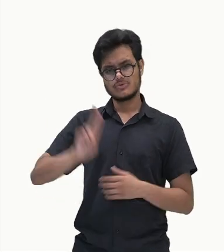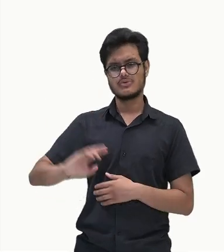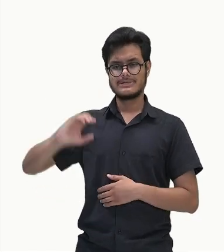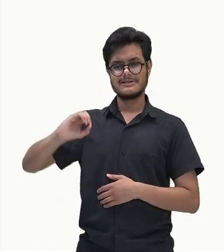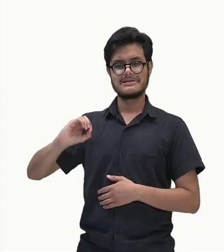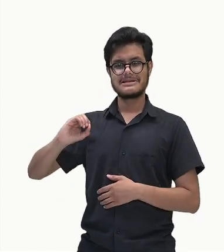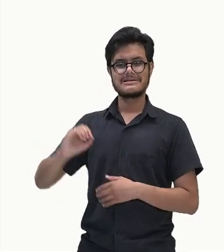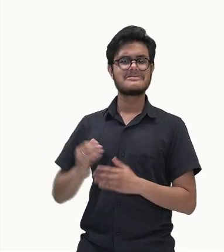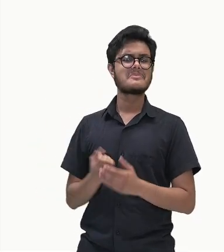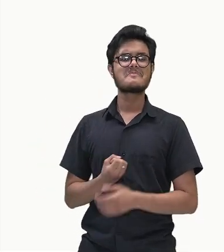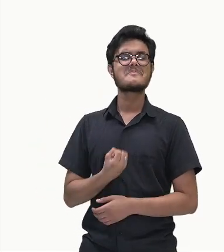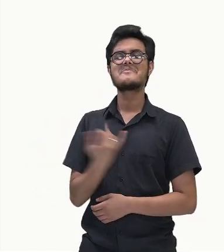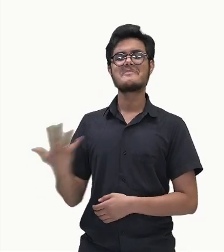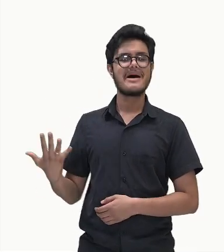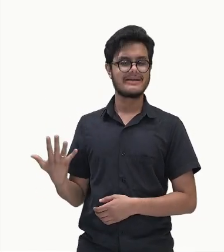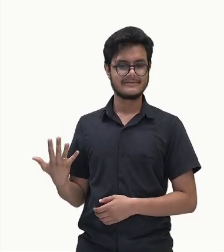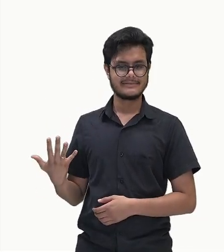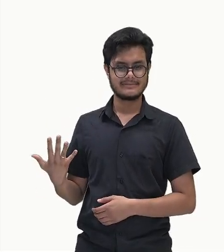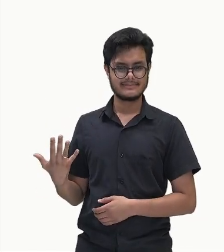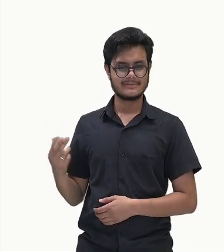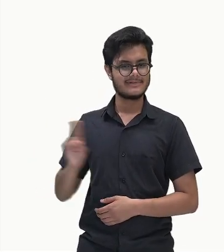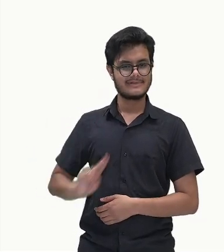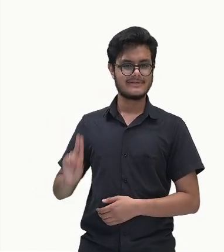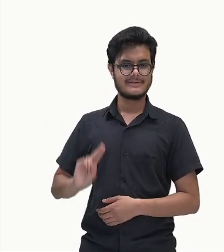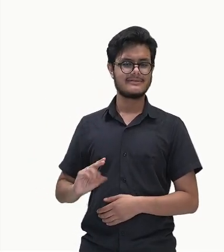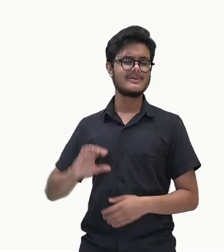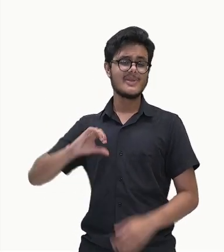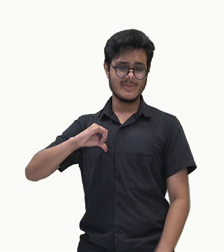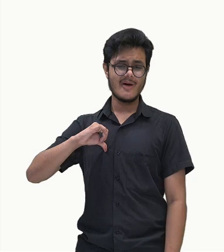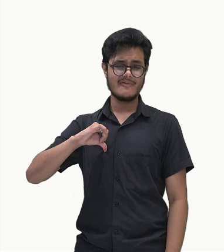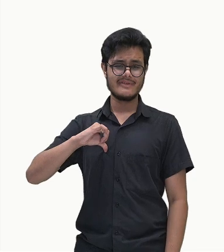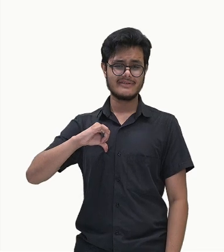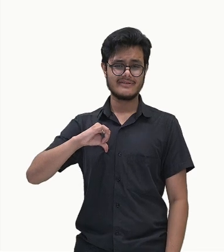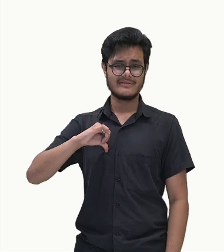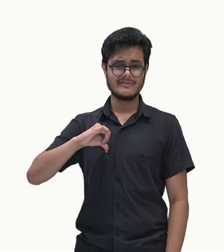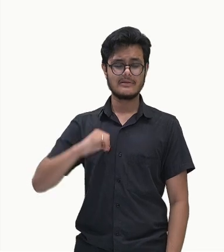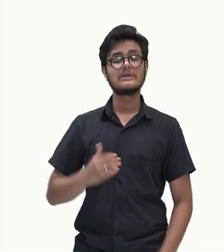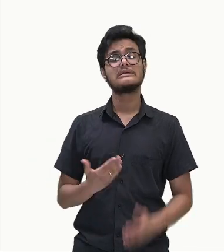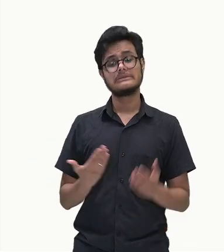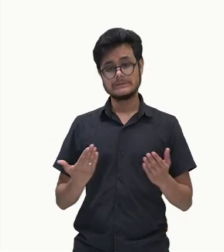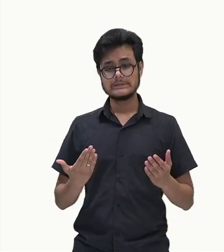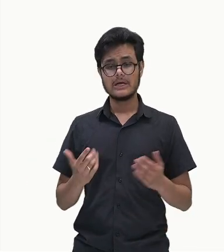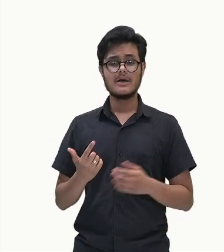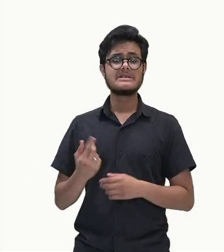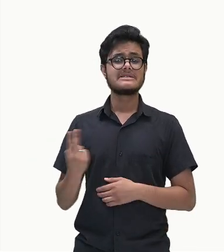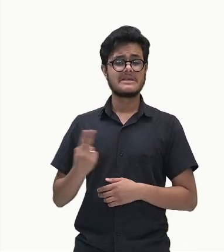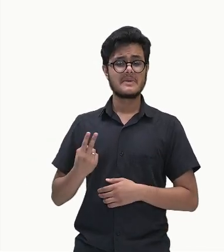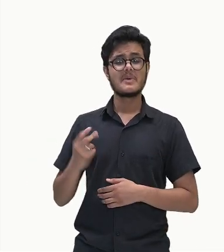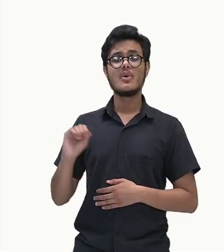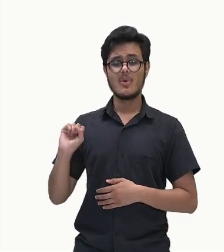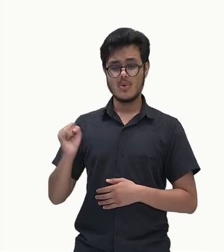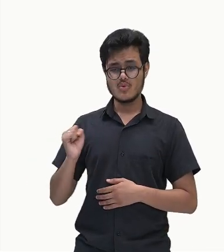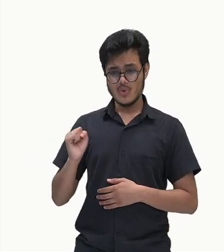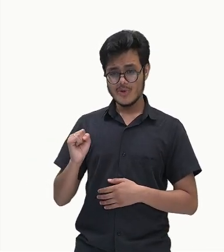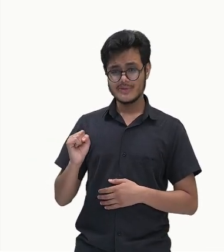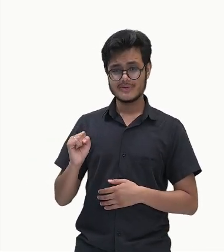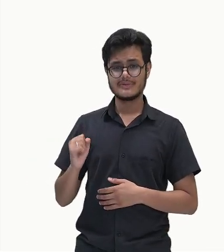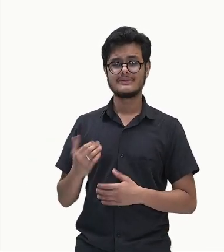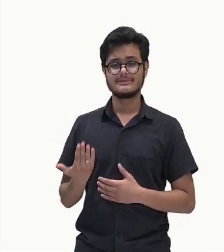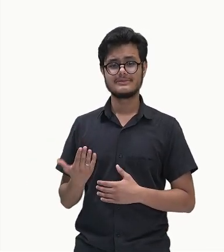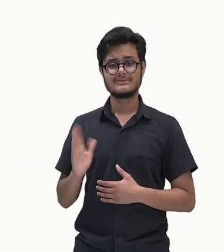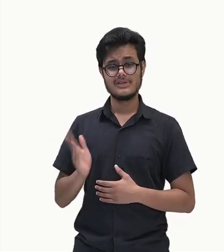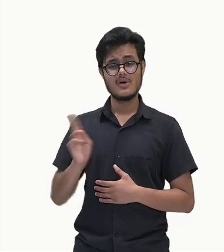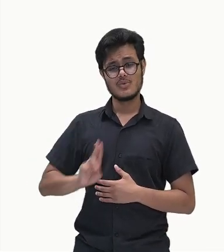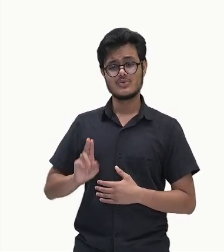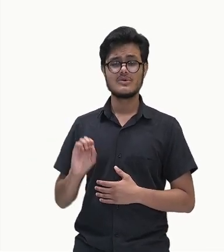aqui quantas opções a gente vai ter pro primeiro algarismo nove pro segundo a gente já usou um aqui no